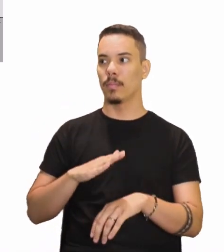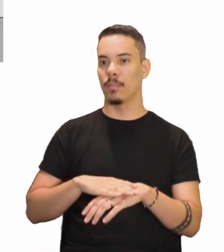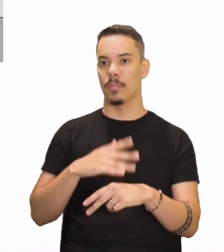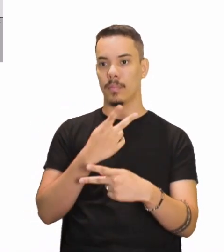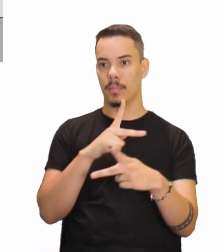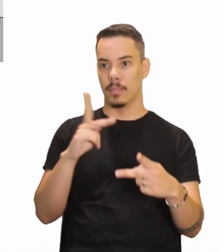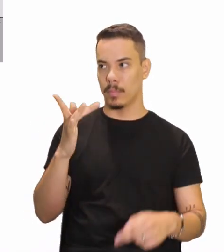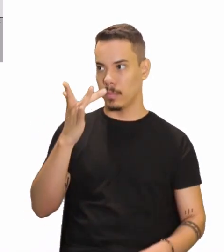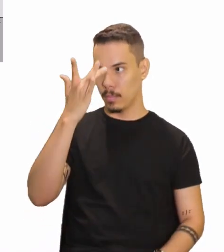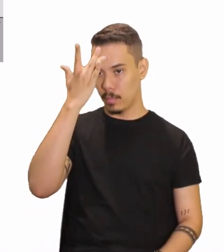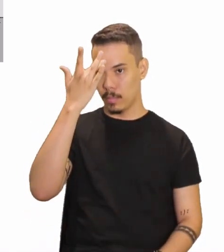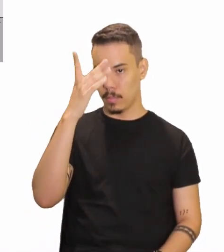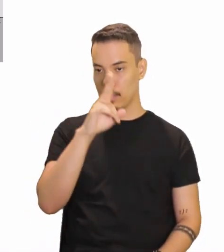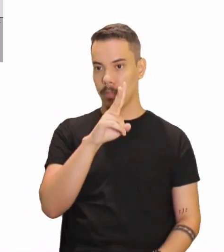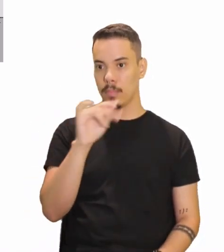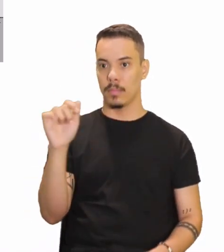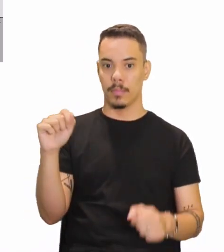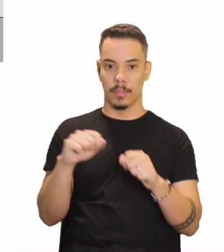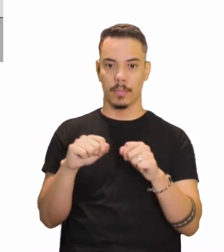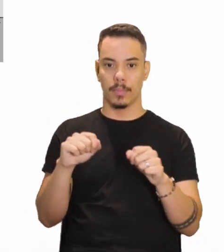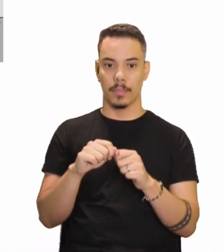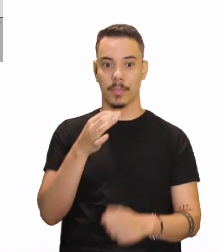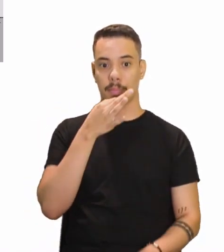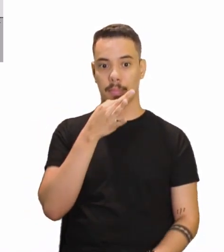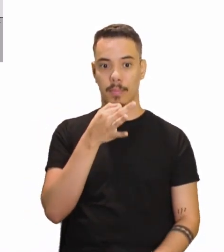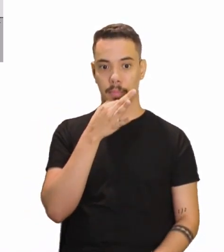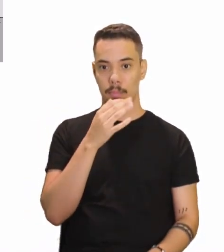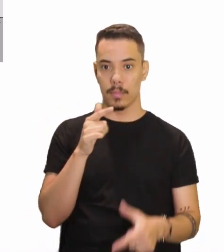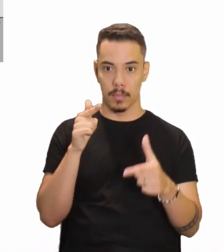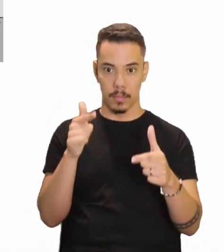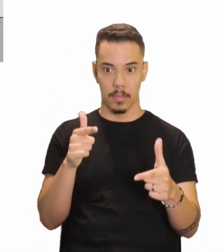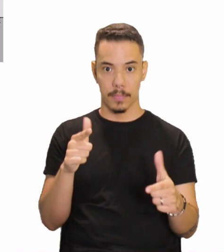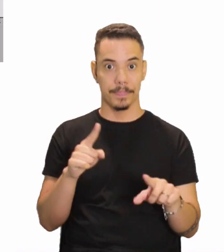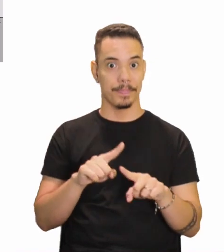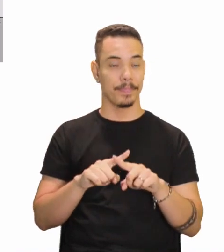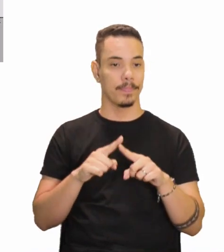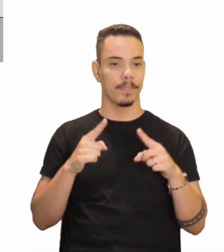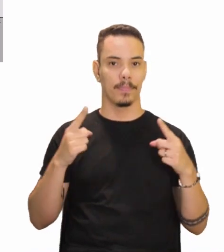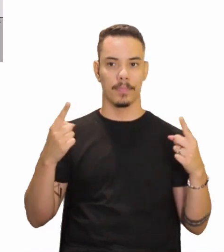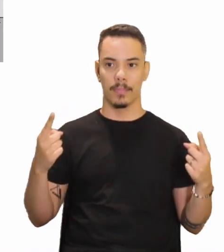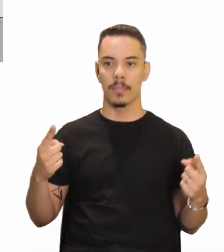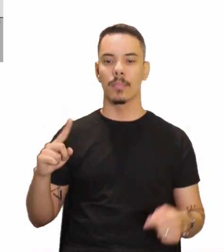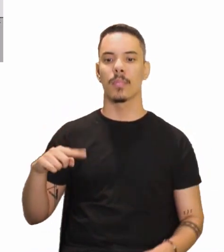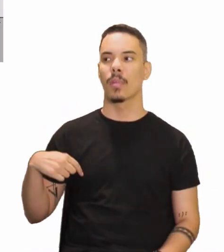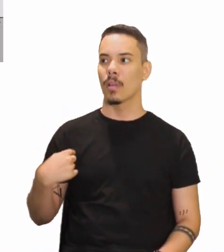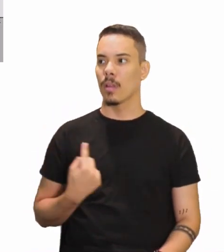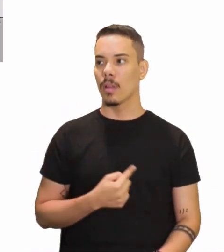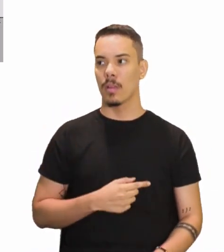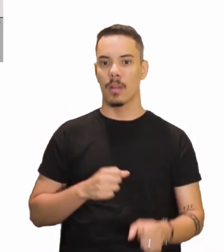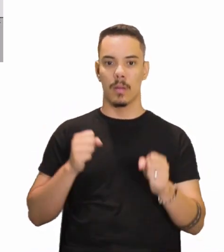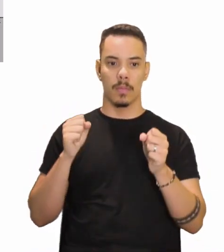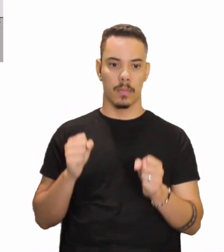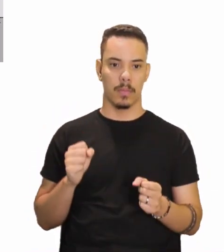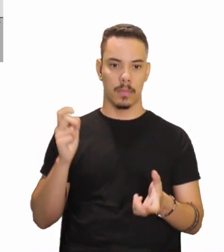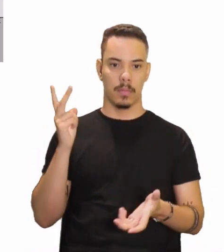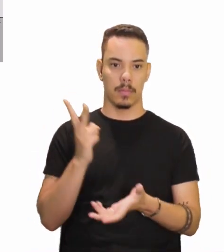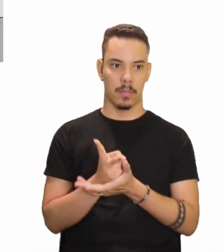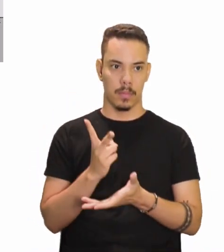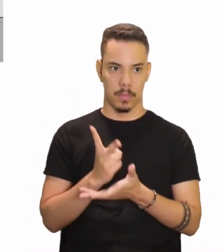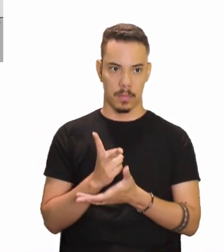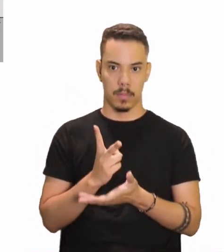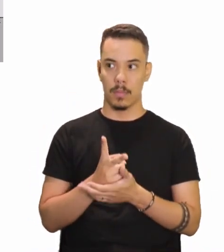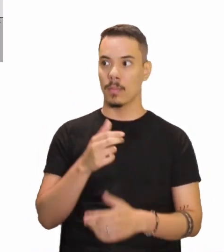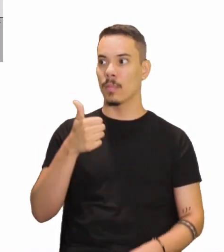você fixar ele faz uma crítica Só que essa crítica eu posso esse mesmo